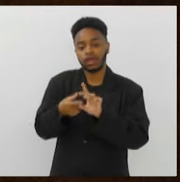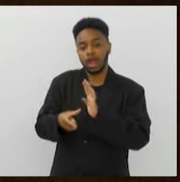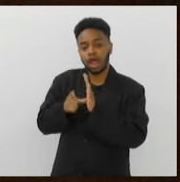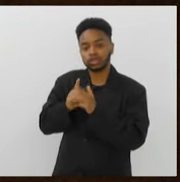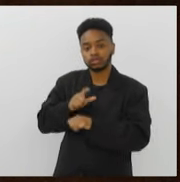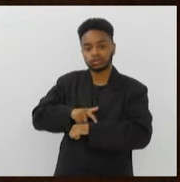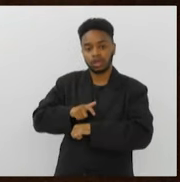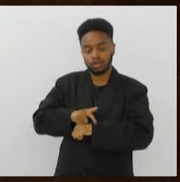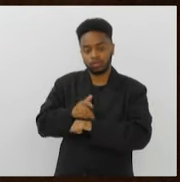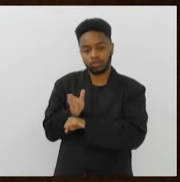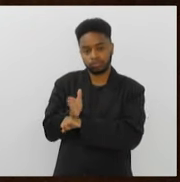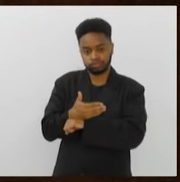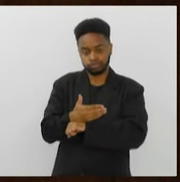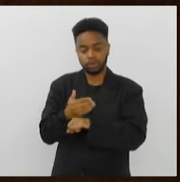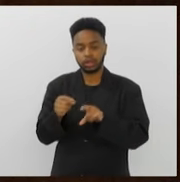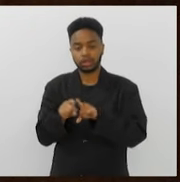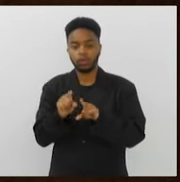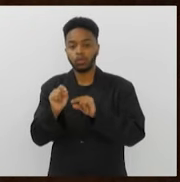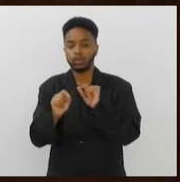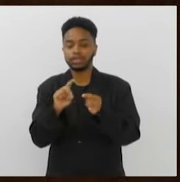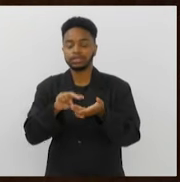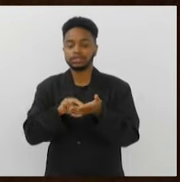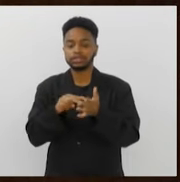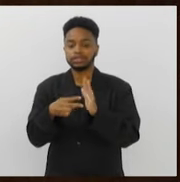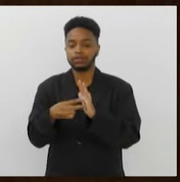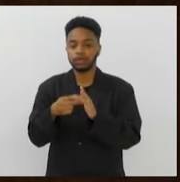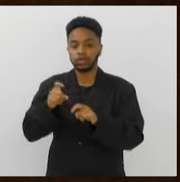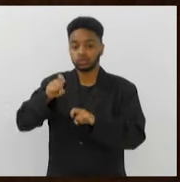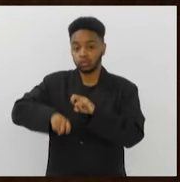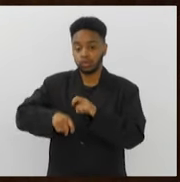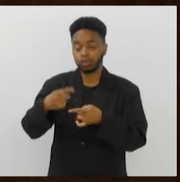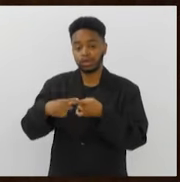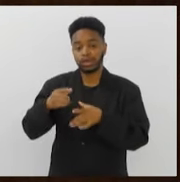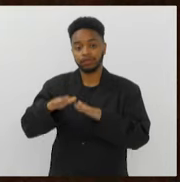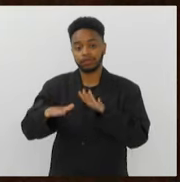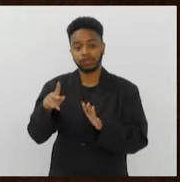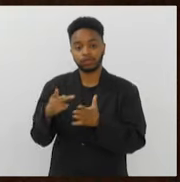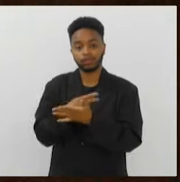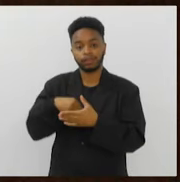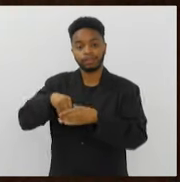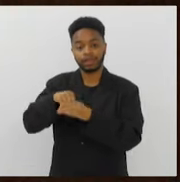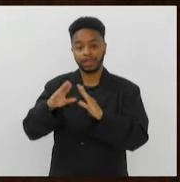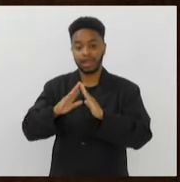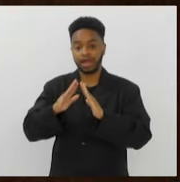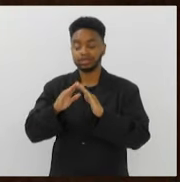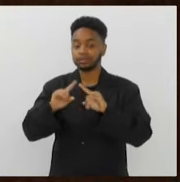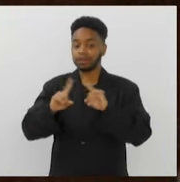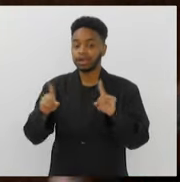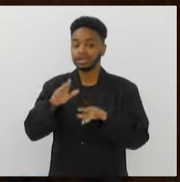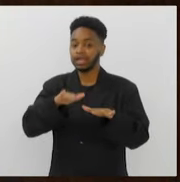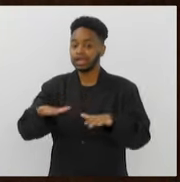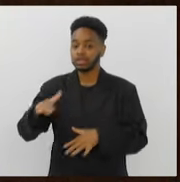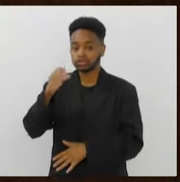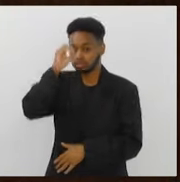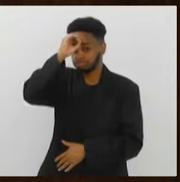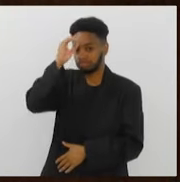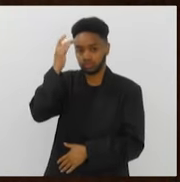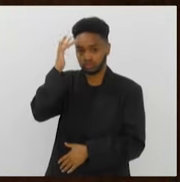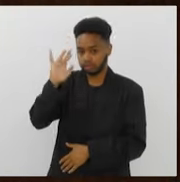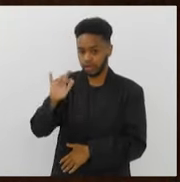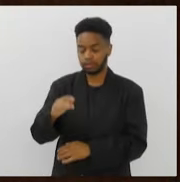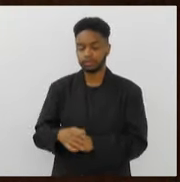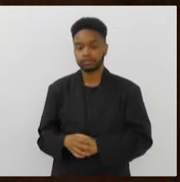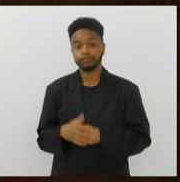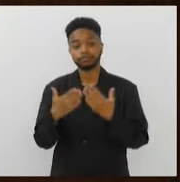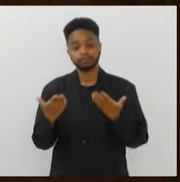o que, que é o estupro, que muitas vezes acontece dentro de casa e uma criança novinha não tem noção.